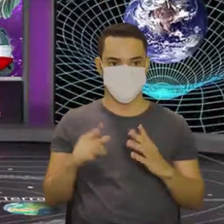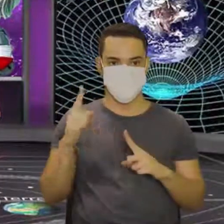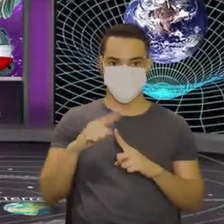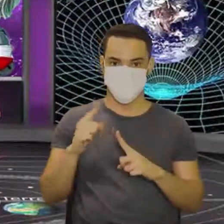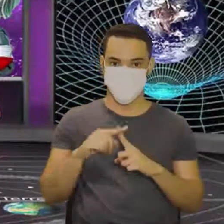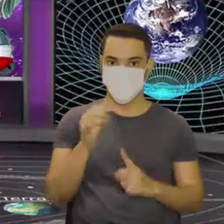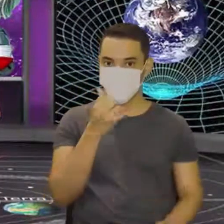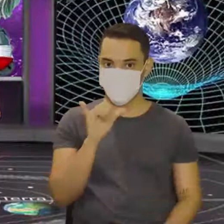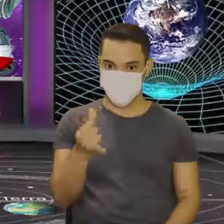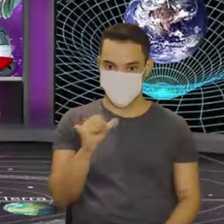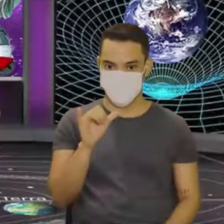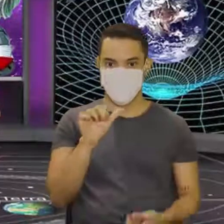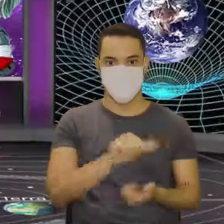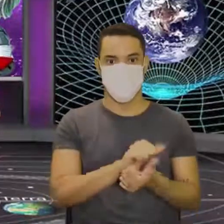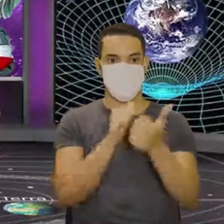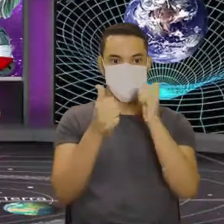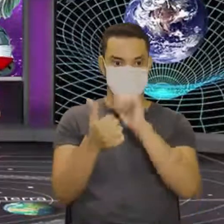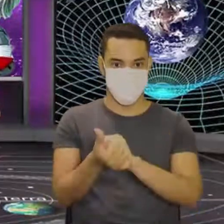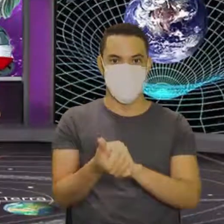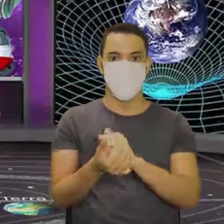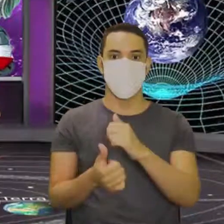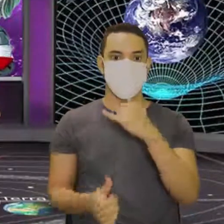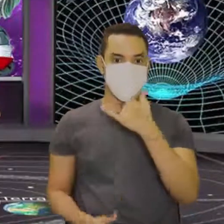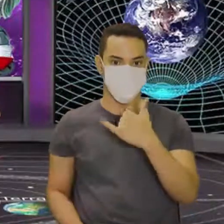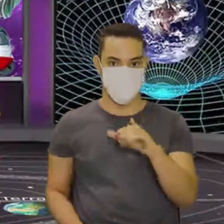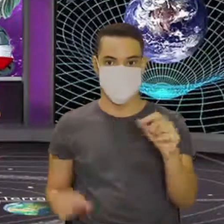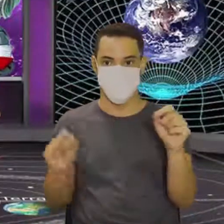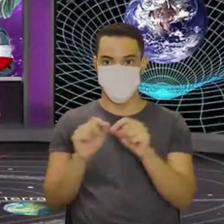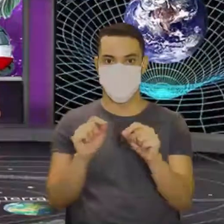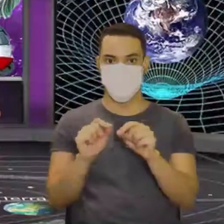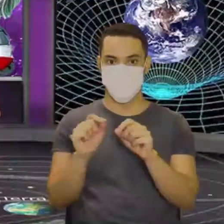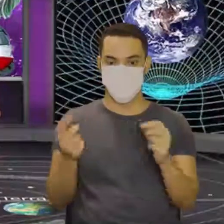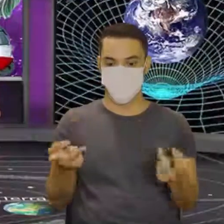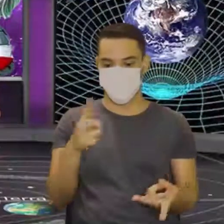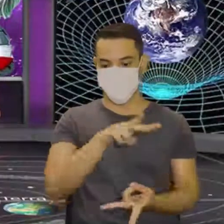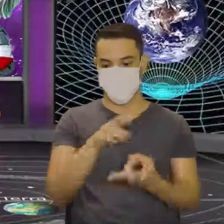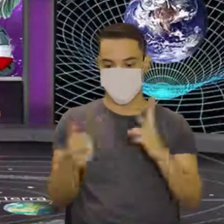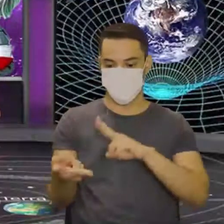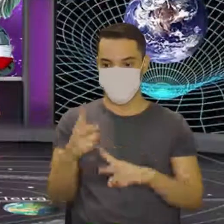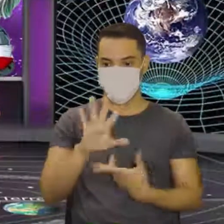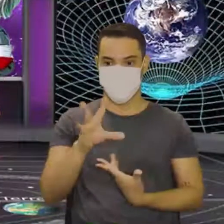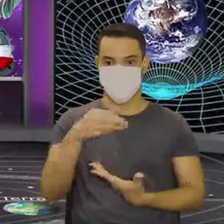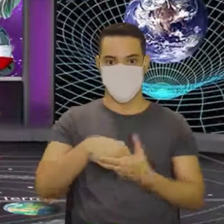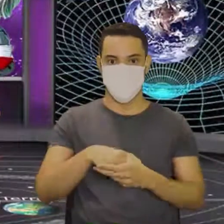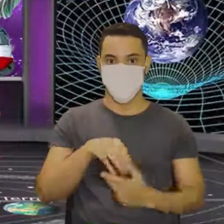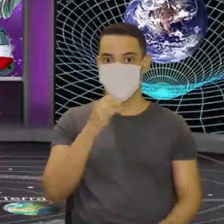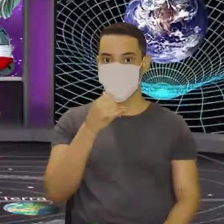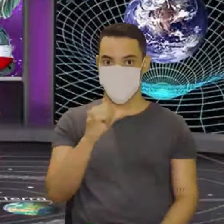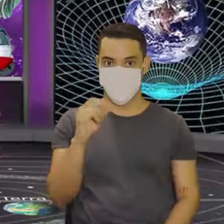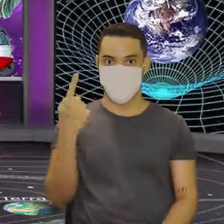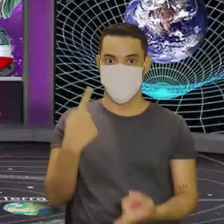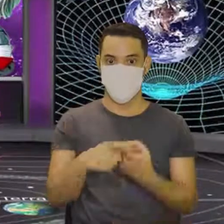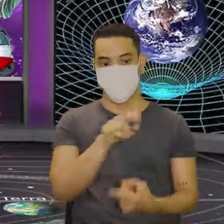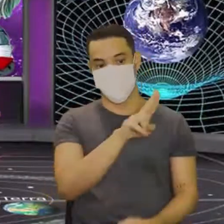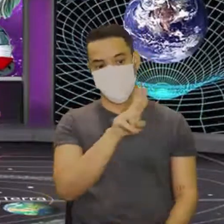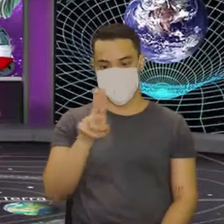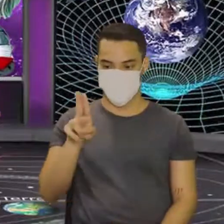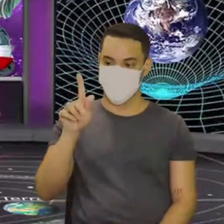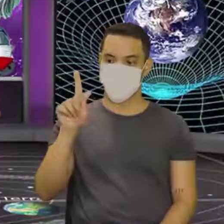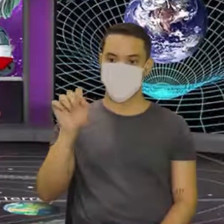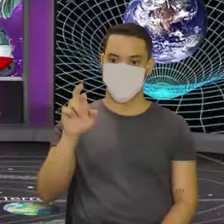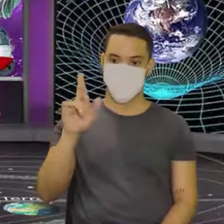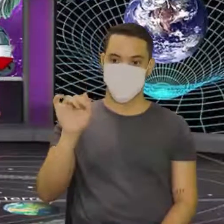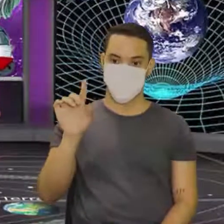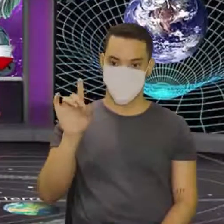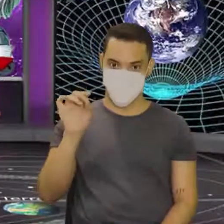em energia elétrica, então ele faz essa conversão de energia, né, pessoal? Apesar do nome ser gerador,